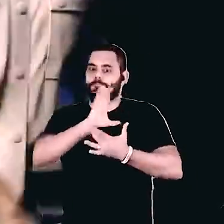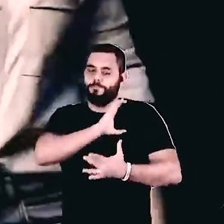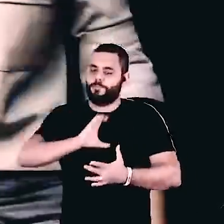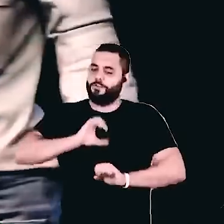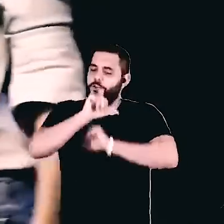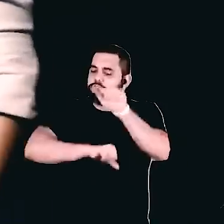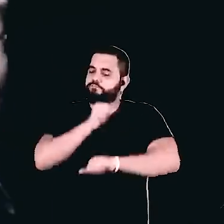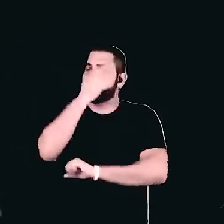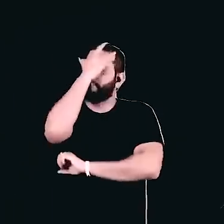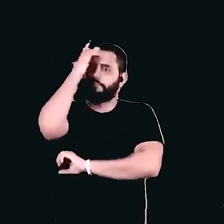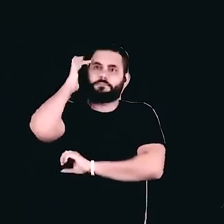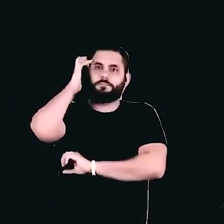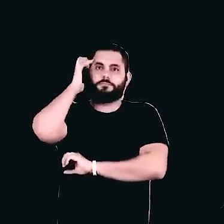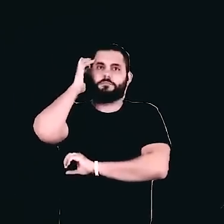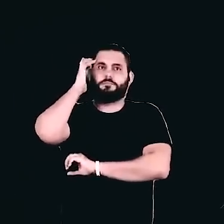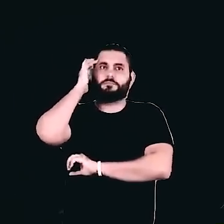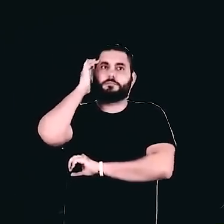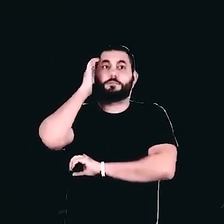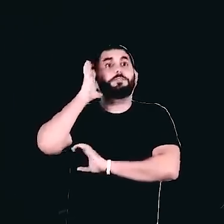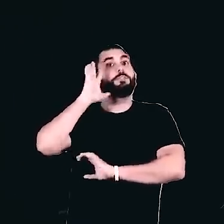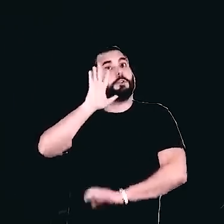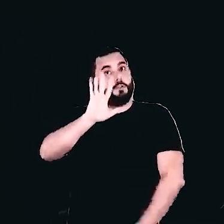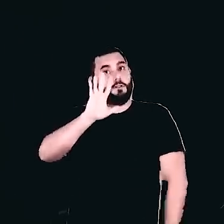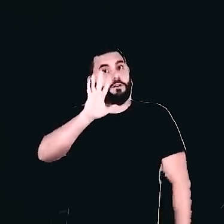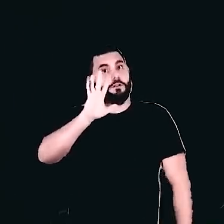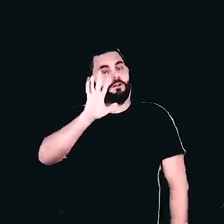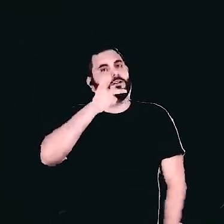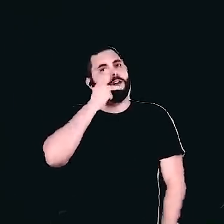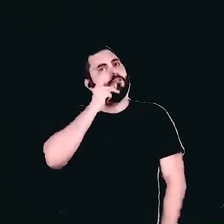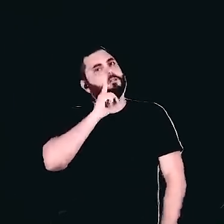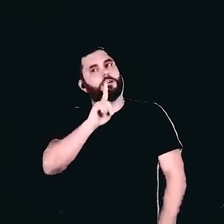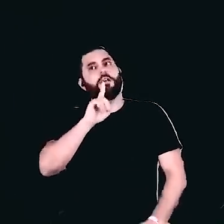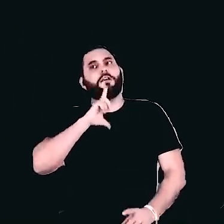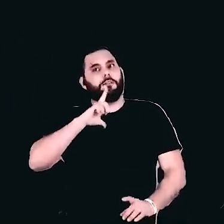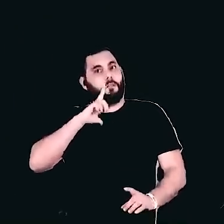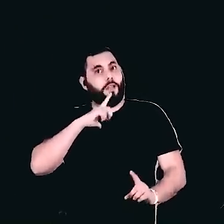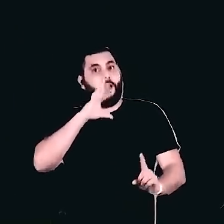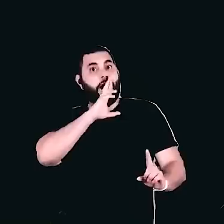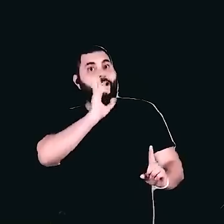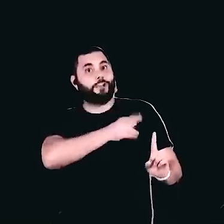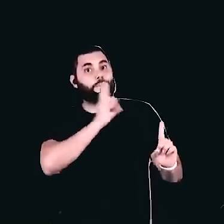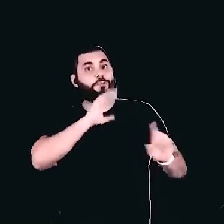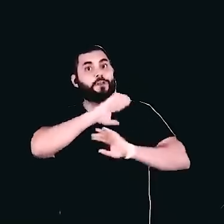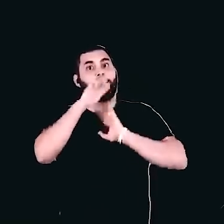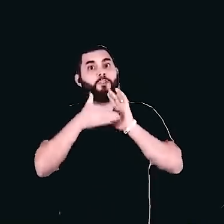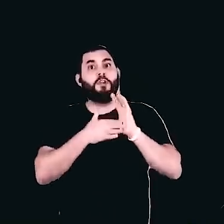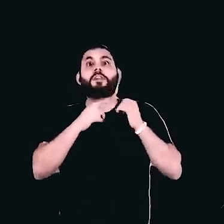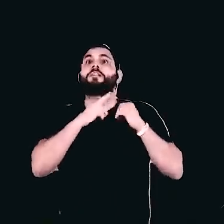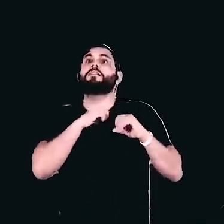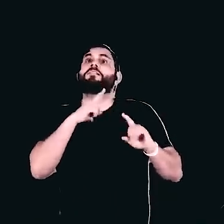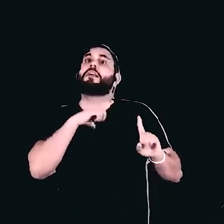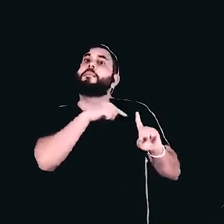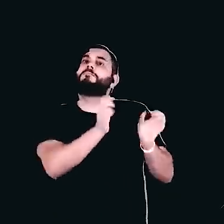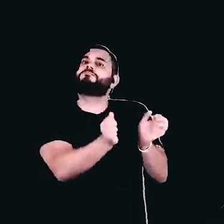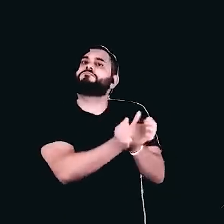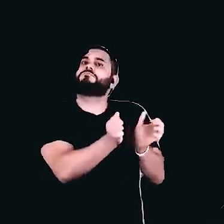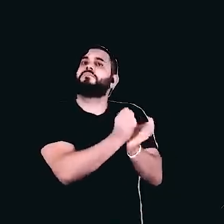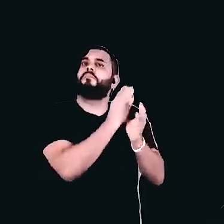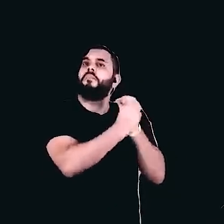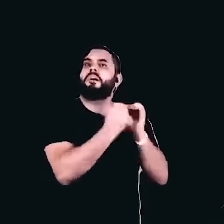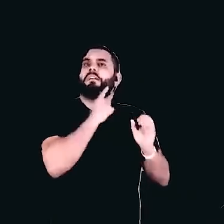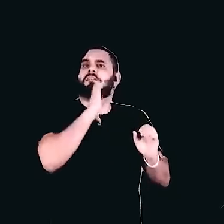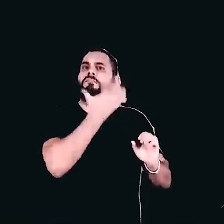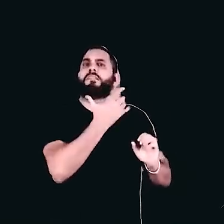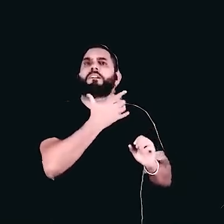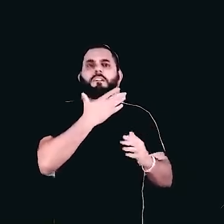de alguém. Ele estava dizendo assim, ó, tem solução para todo mundo. Se tem solução para o escravo fujão, tem